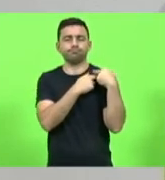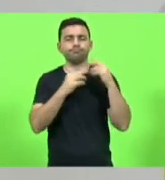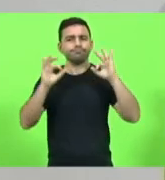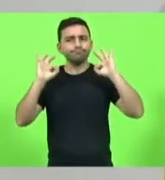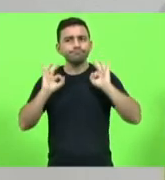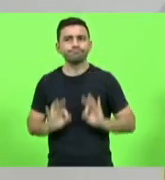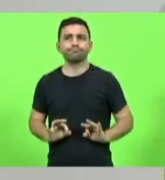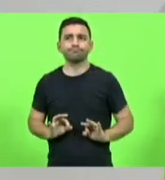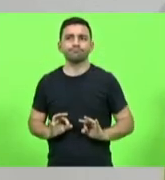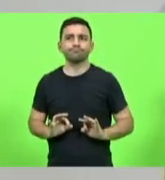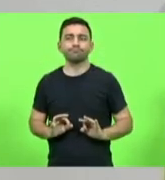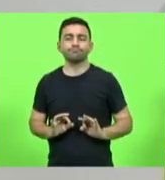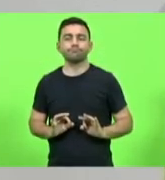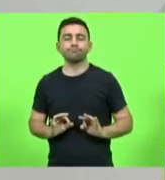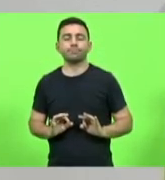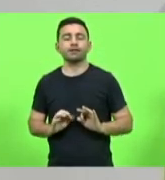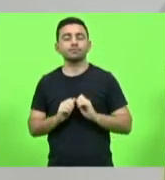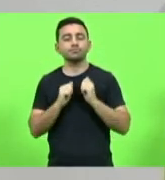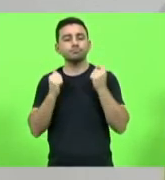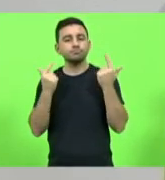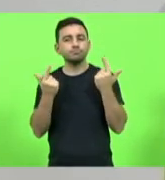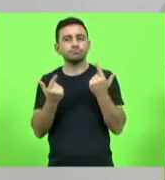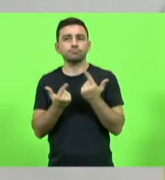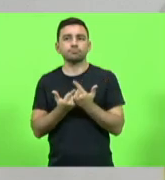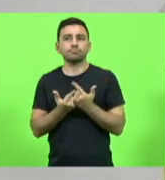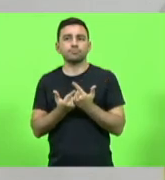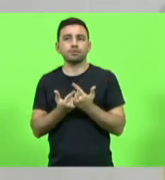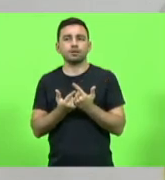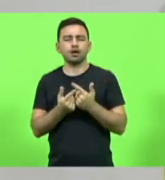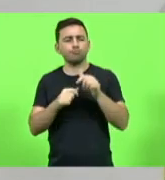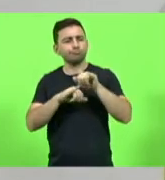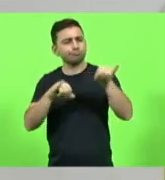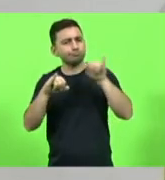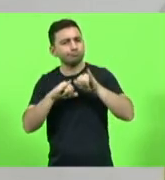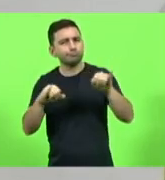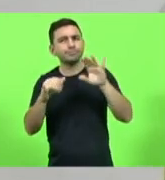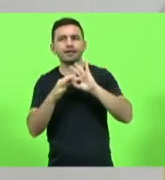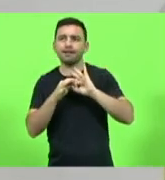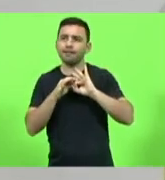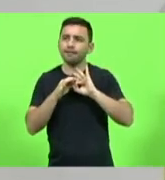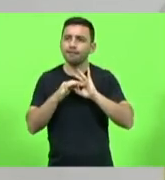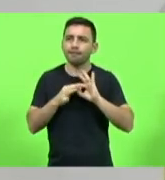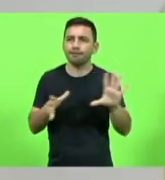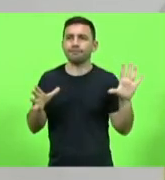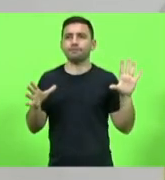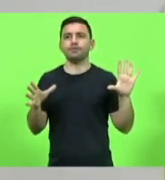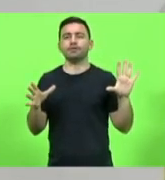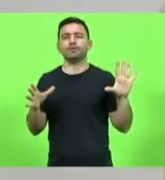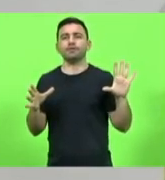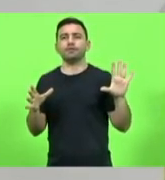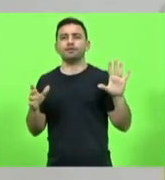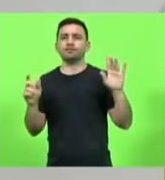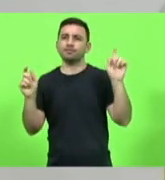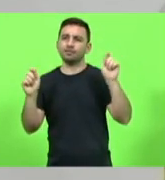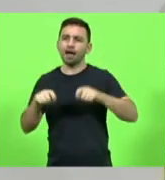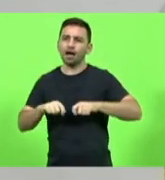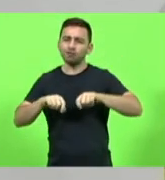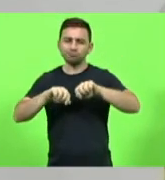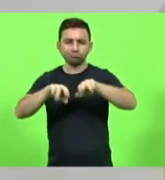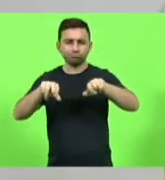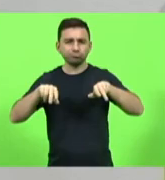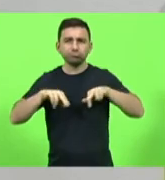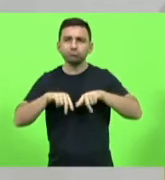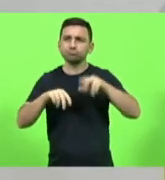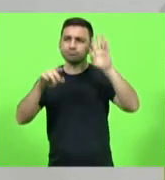deste parlamento também, com a imprensa livre, com a democracia e com a pluralidade de